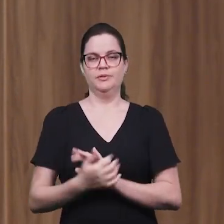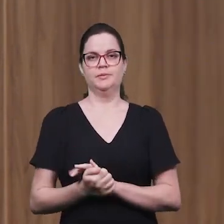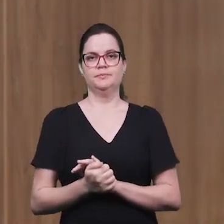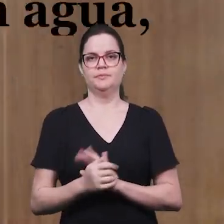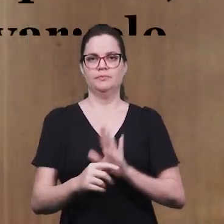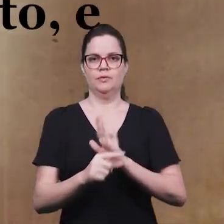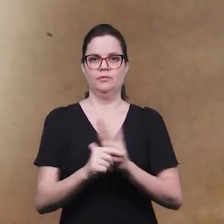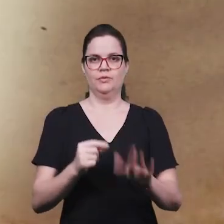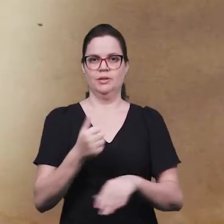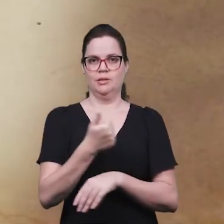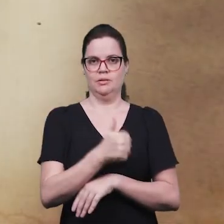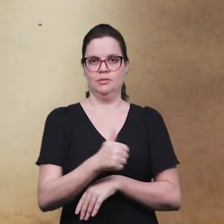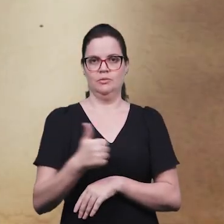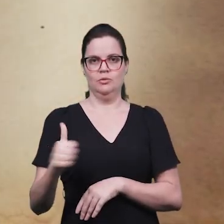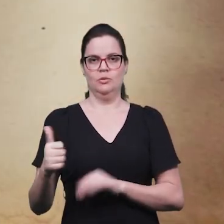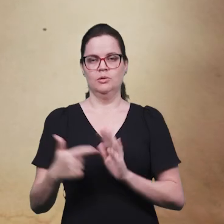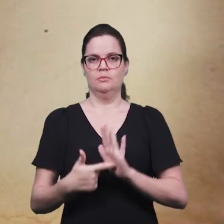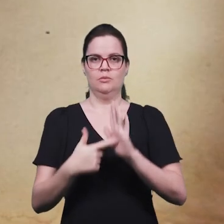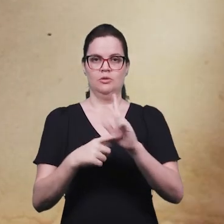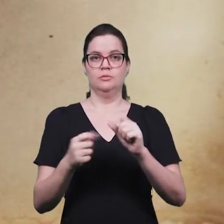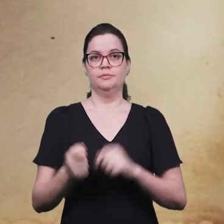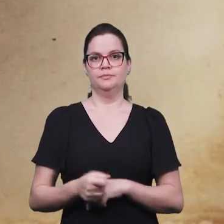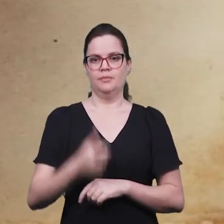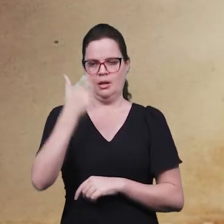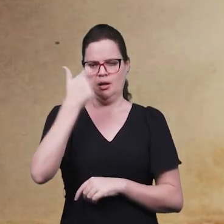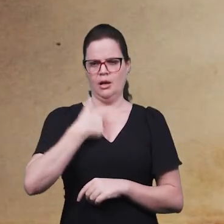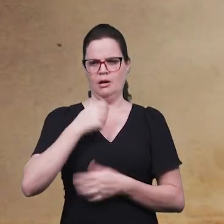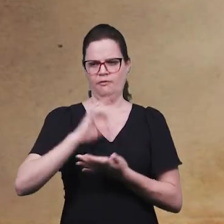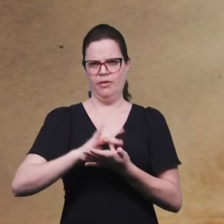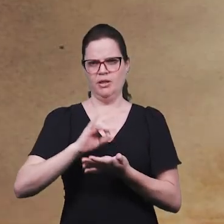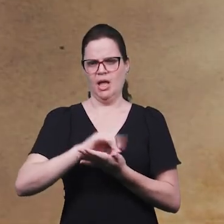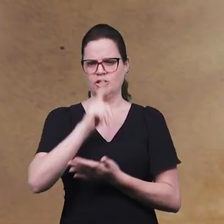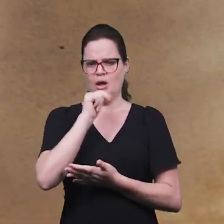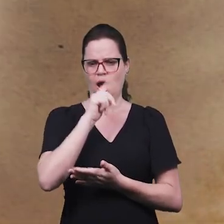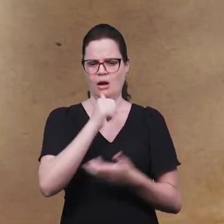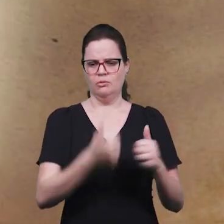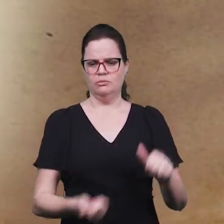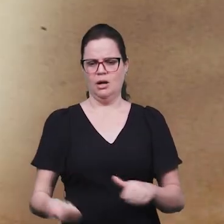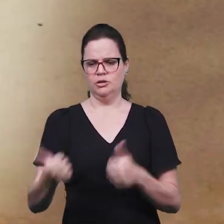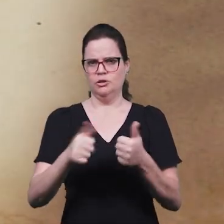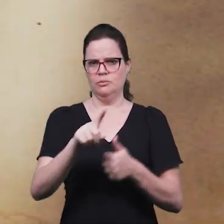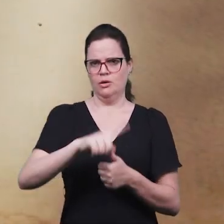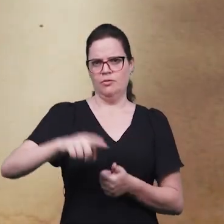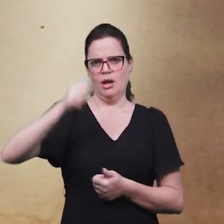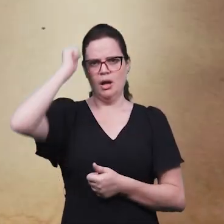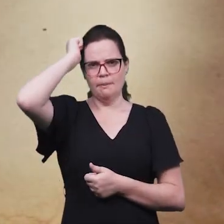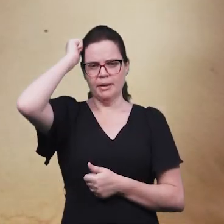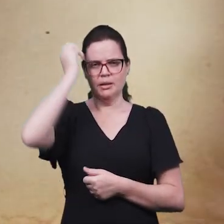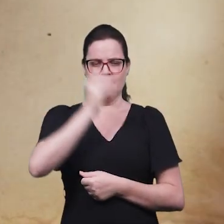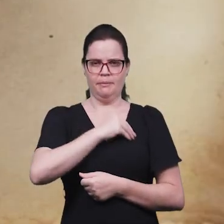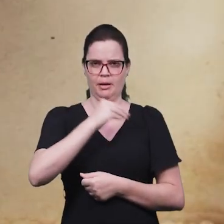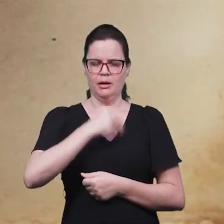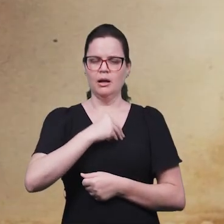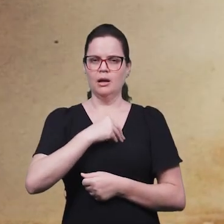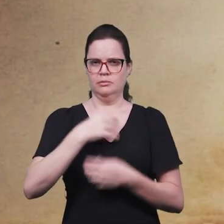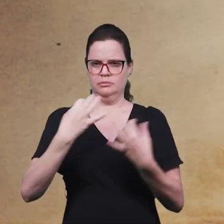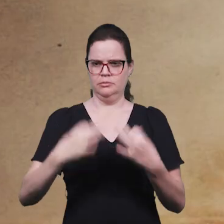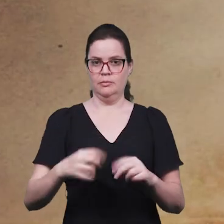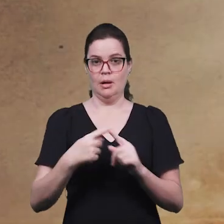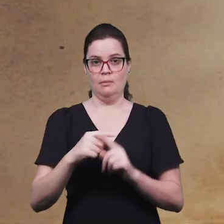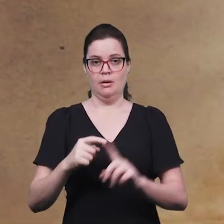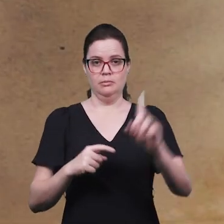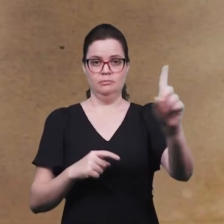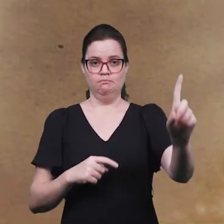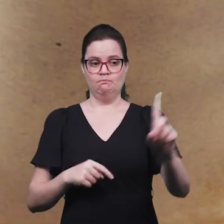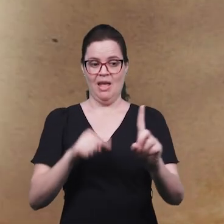assim, E eu, em verdade, vos batizo com água para arrependimento.